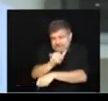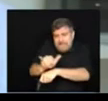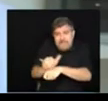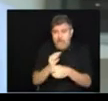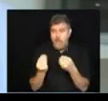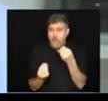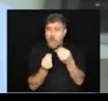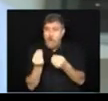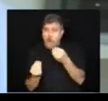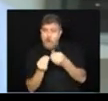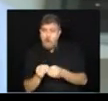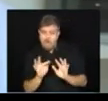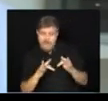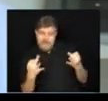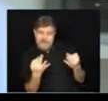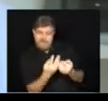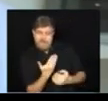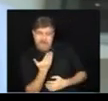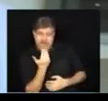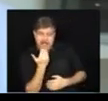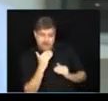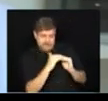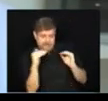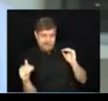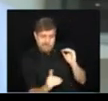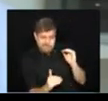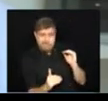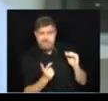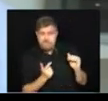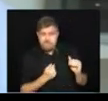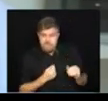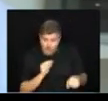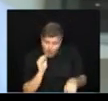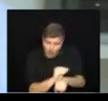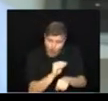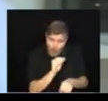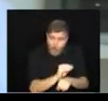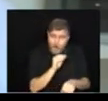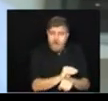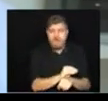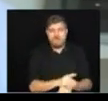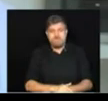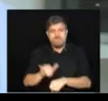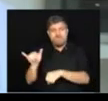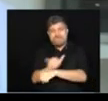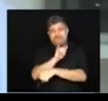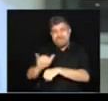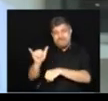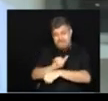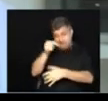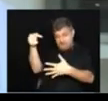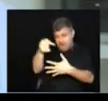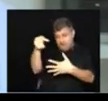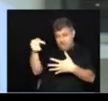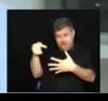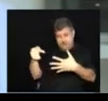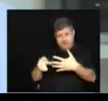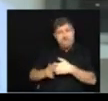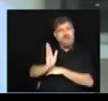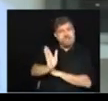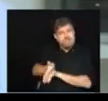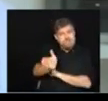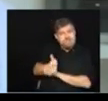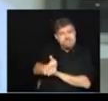de proteção aos mais desfavorecidos. Então, esses mecanismos eles já